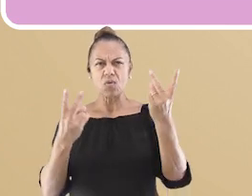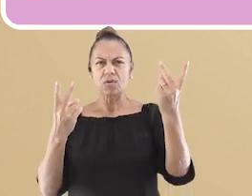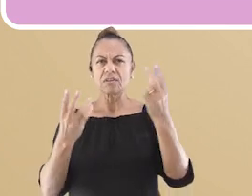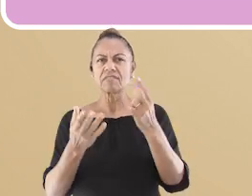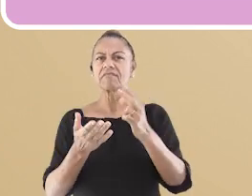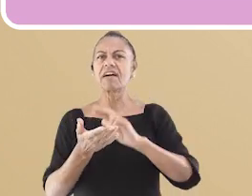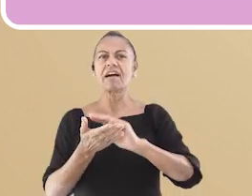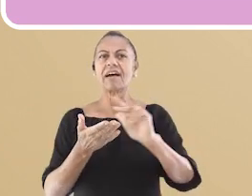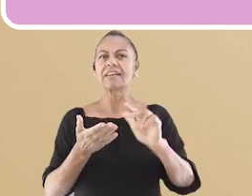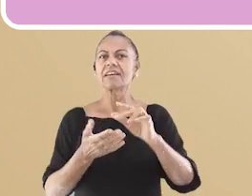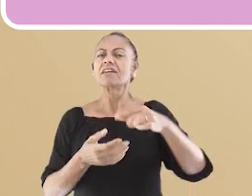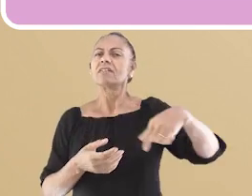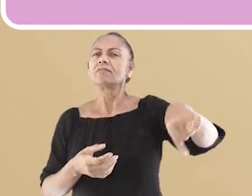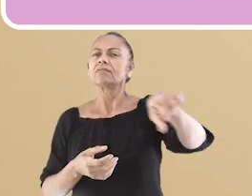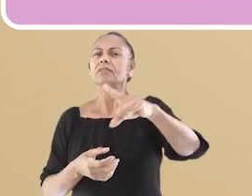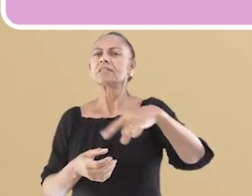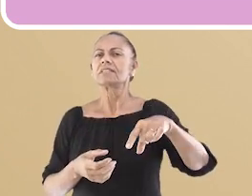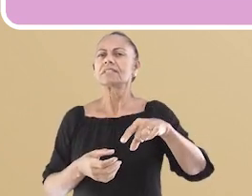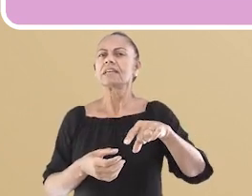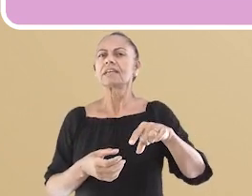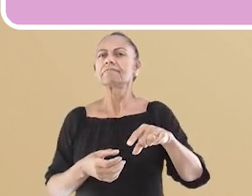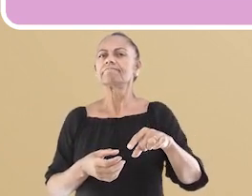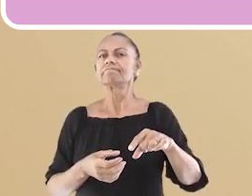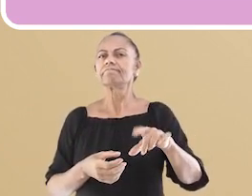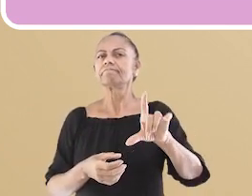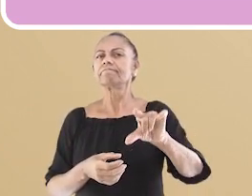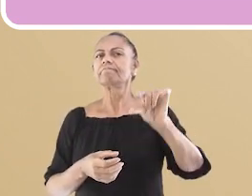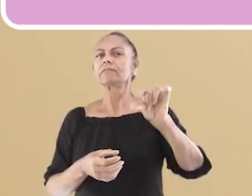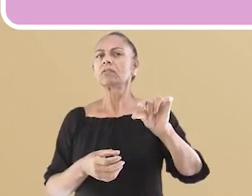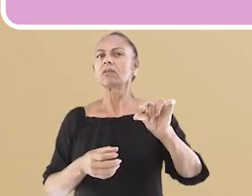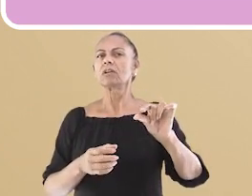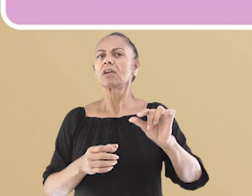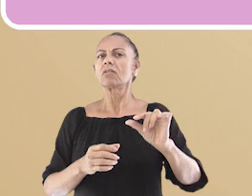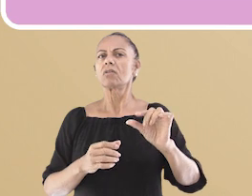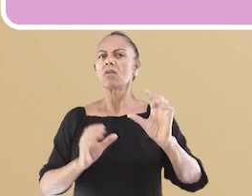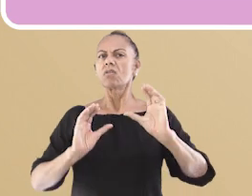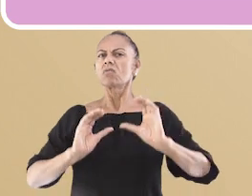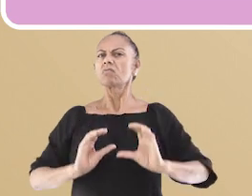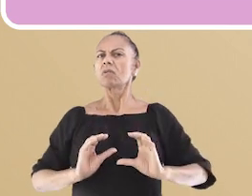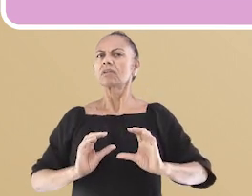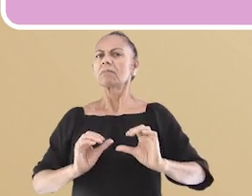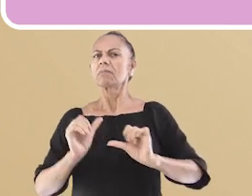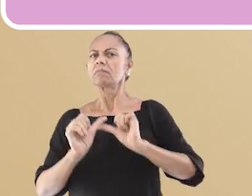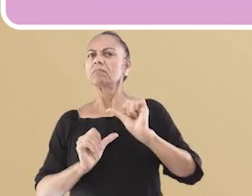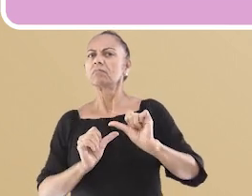você tomou com base em um dos valores estudados na aula de hoje?